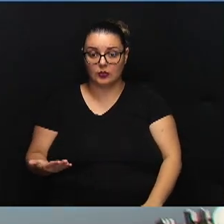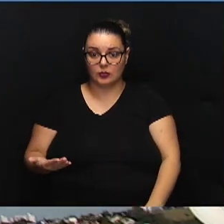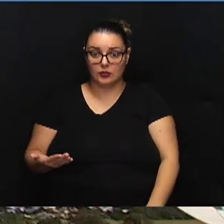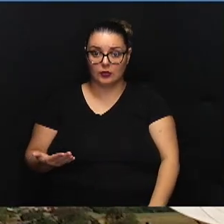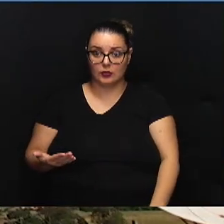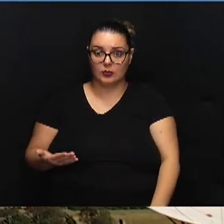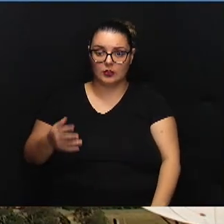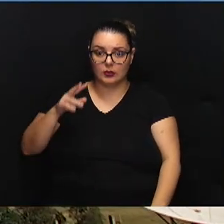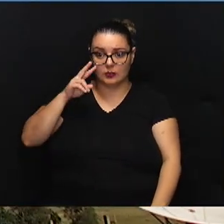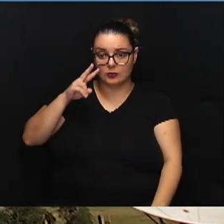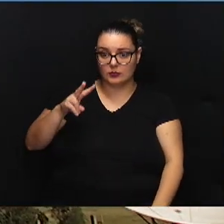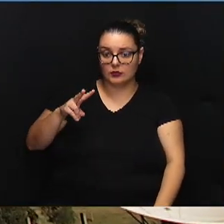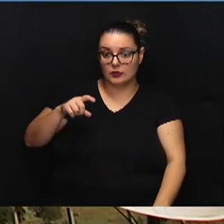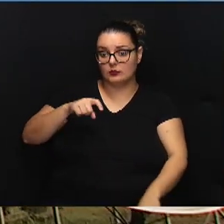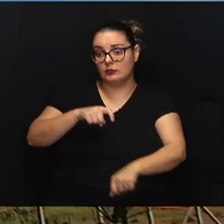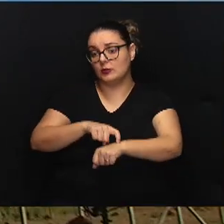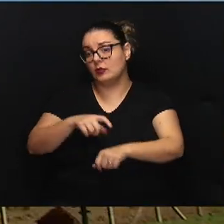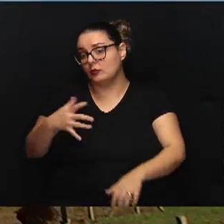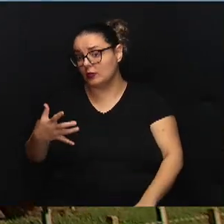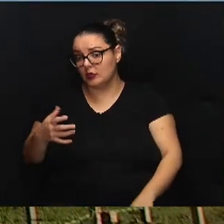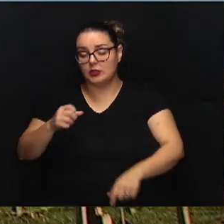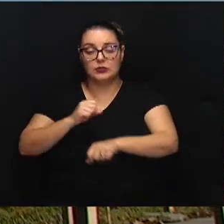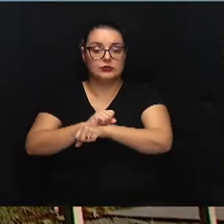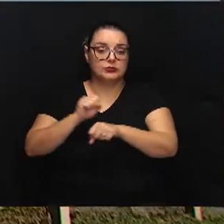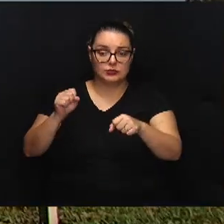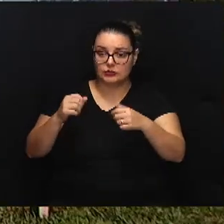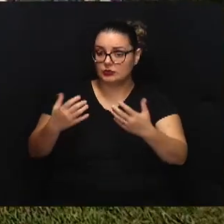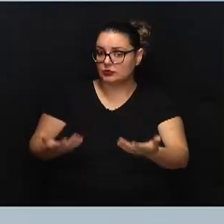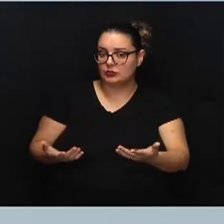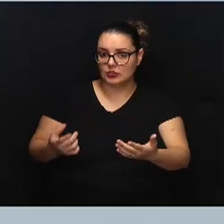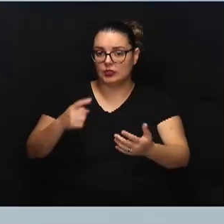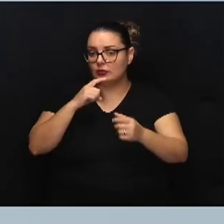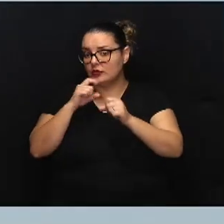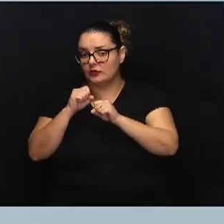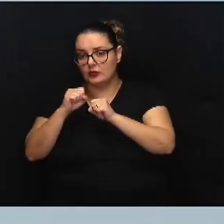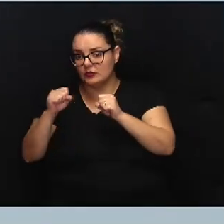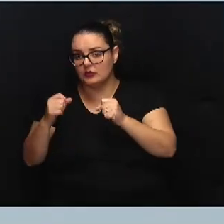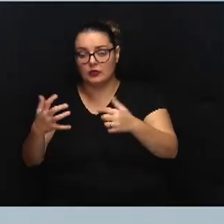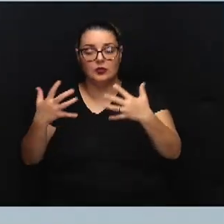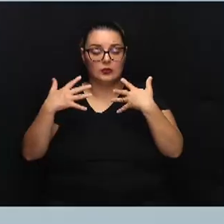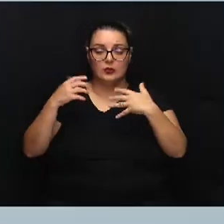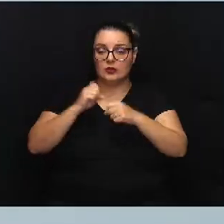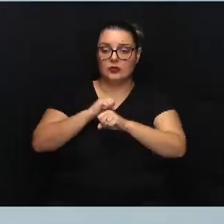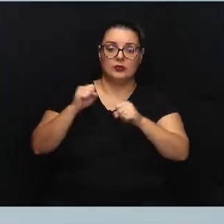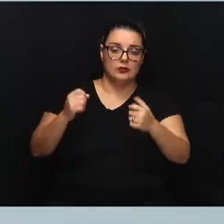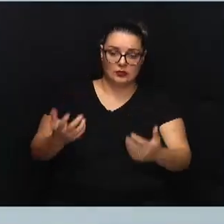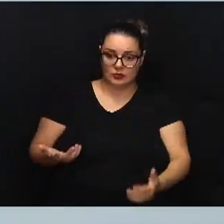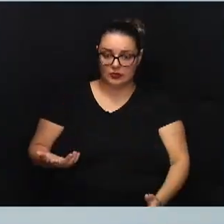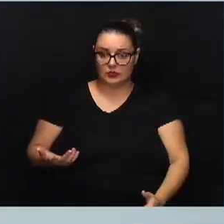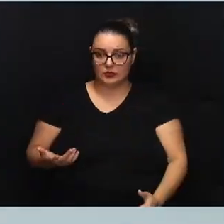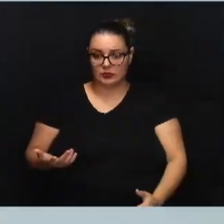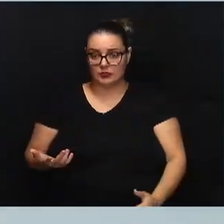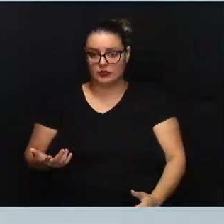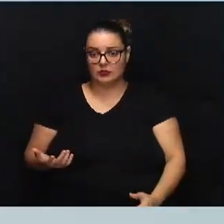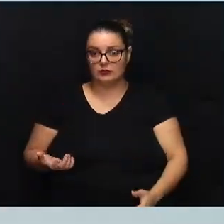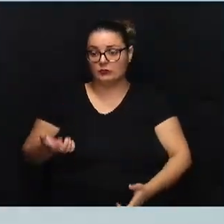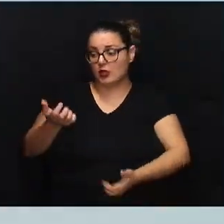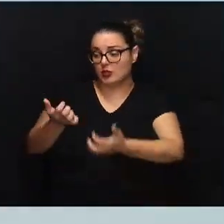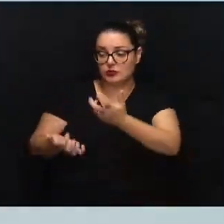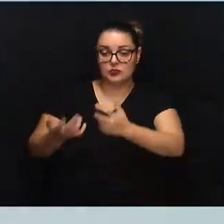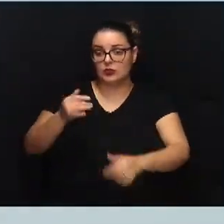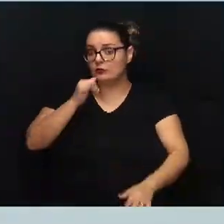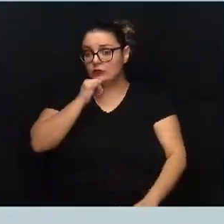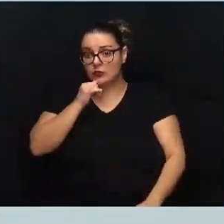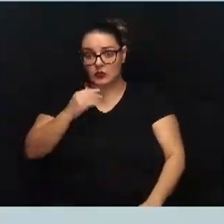se depara com situações extremas, né? Seja o frio extremo, o calor extremo, situações de queimadas, por exemplo, que